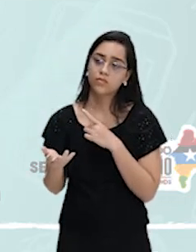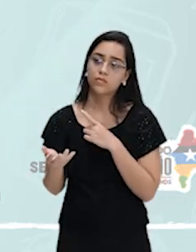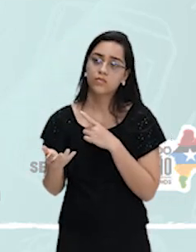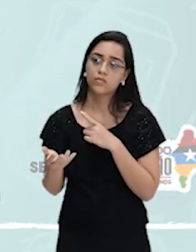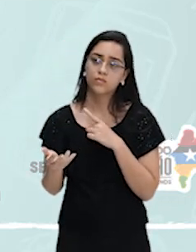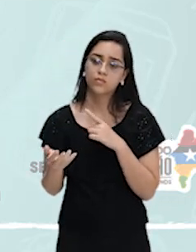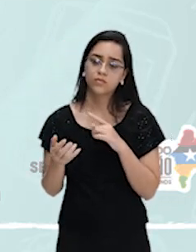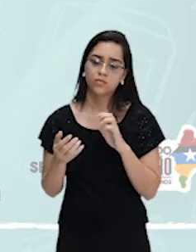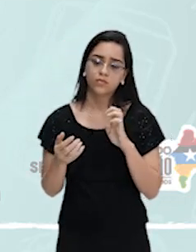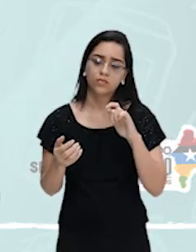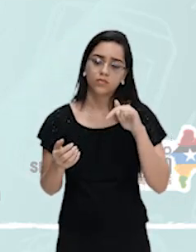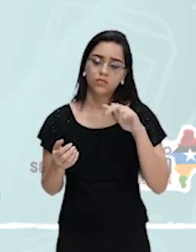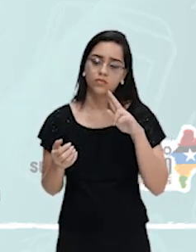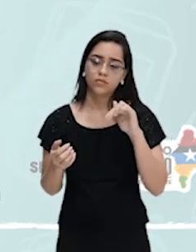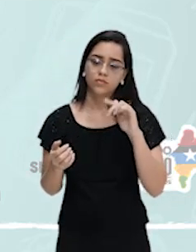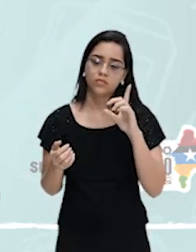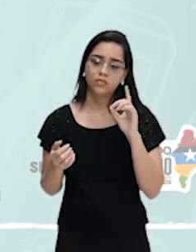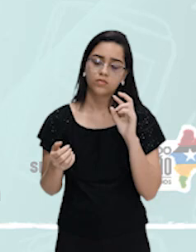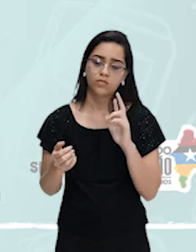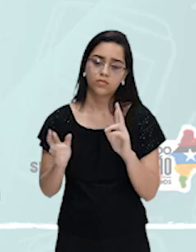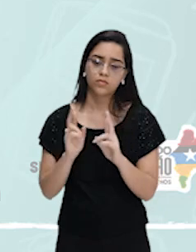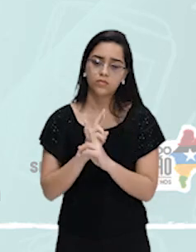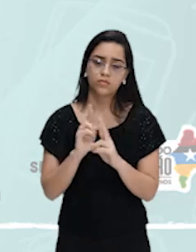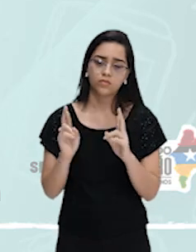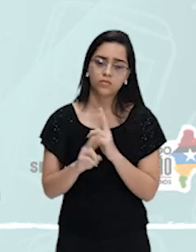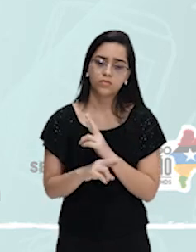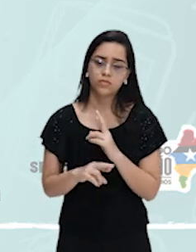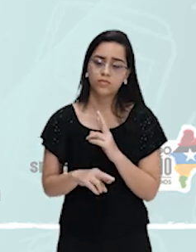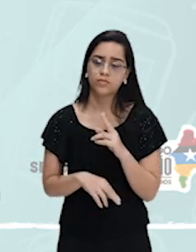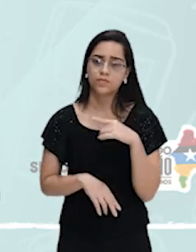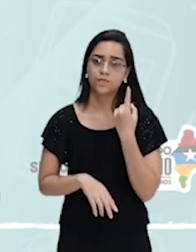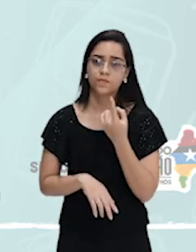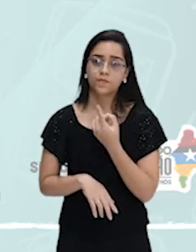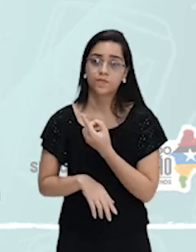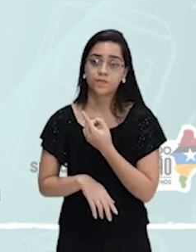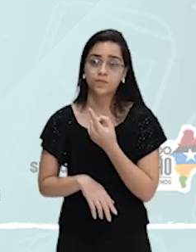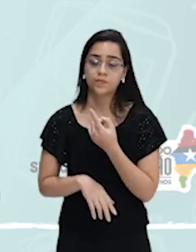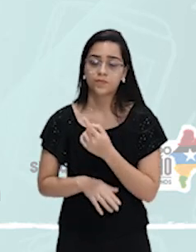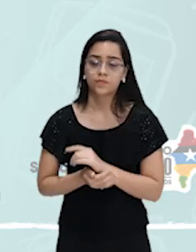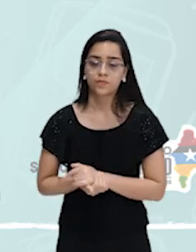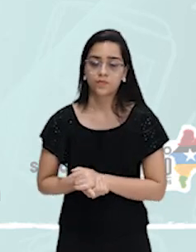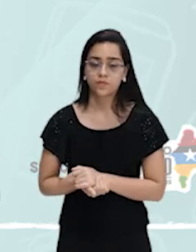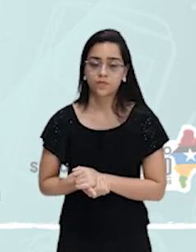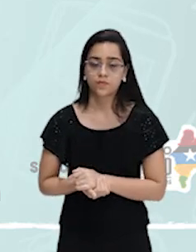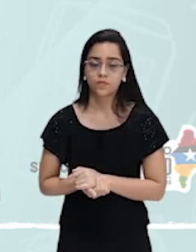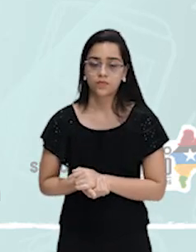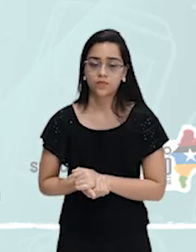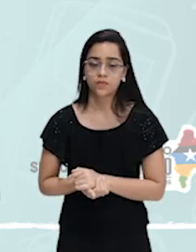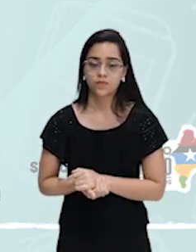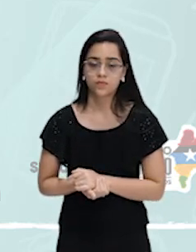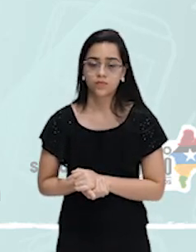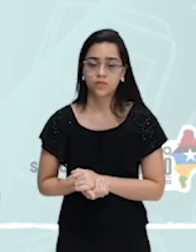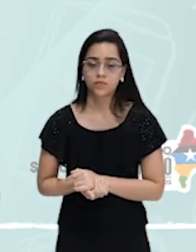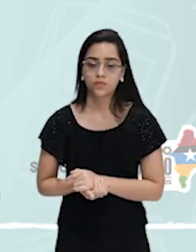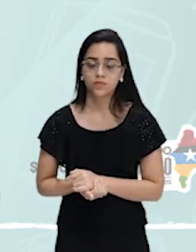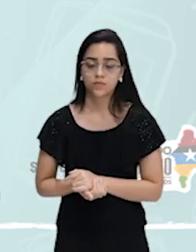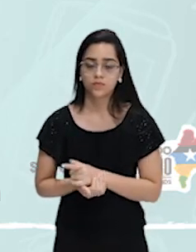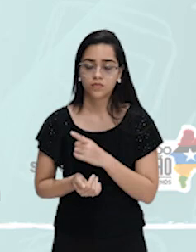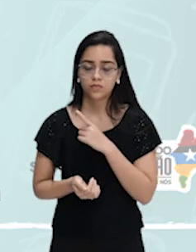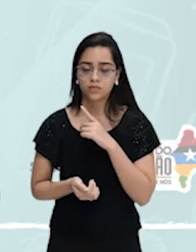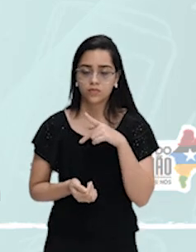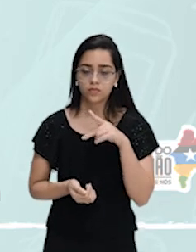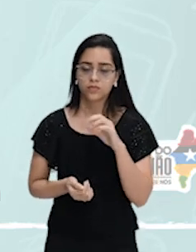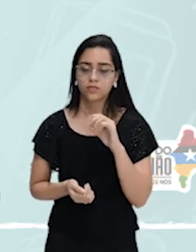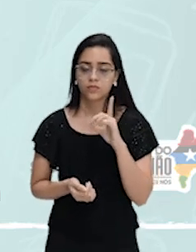o Equador daquela bolha, né? Isso em relação ao nosso Equador, certo? Tem um Polo